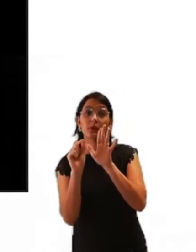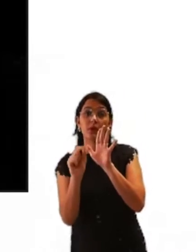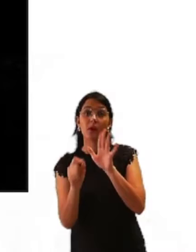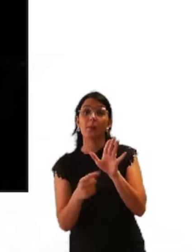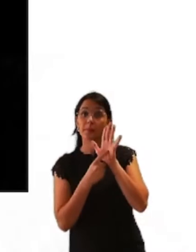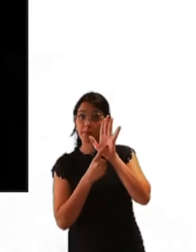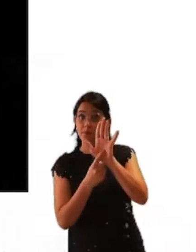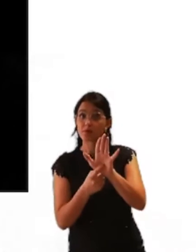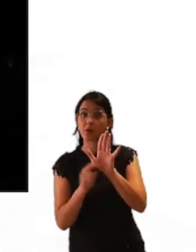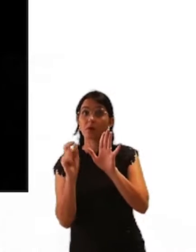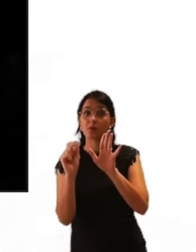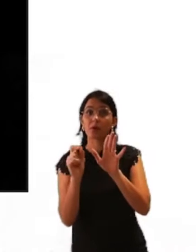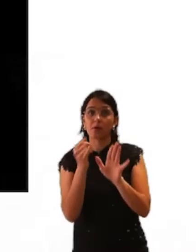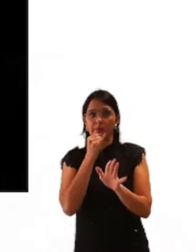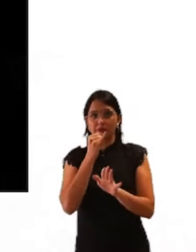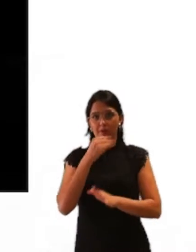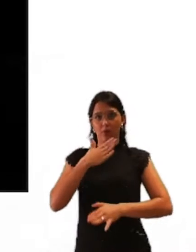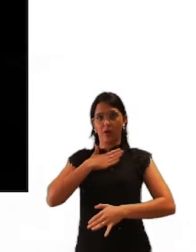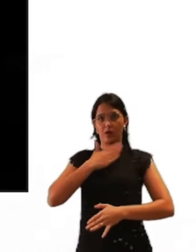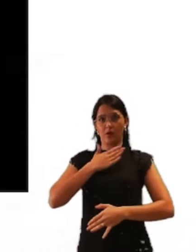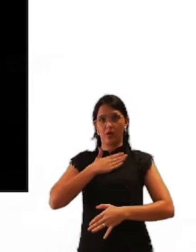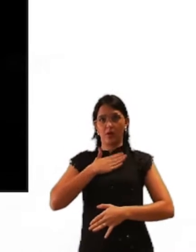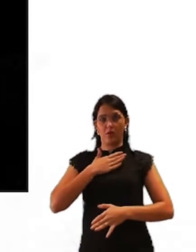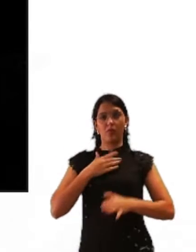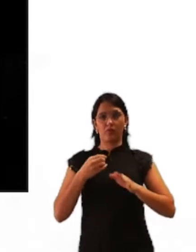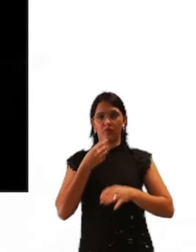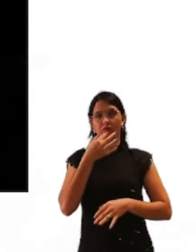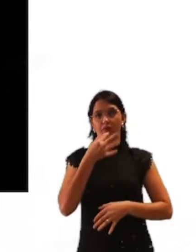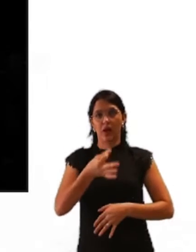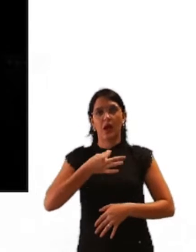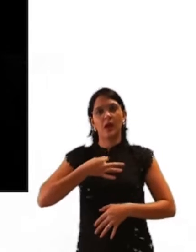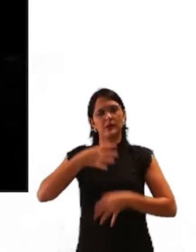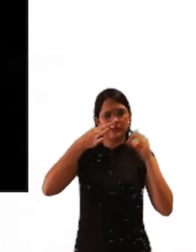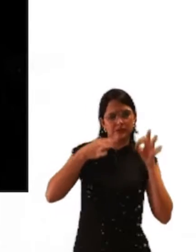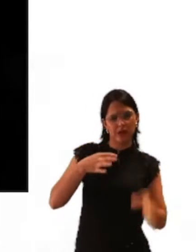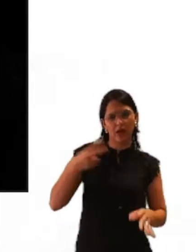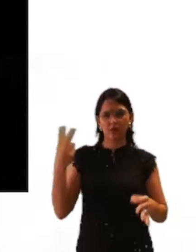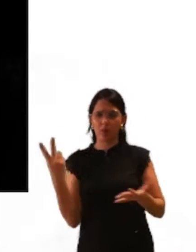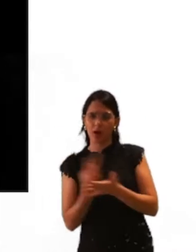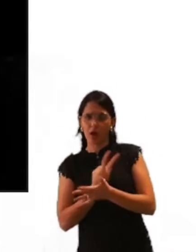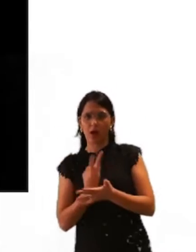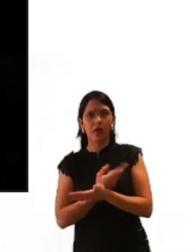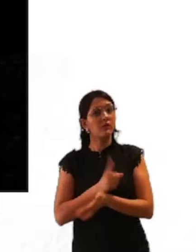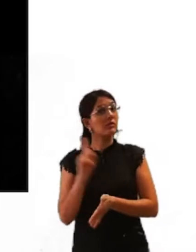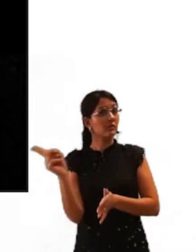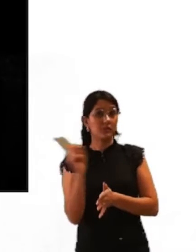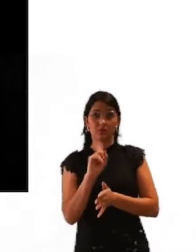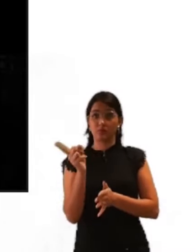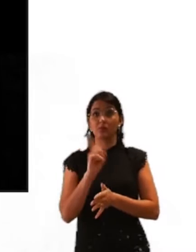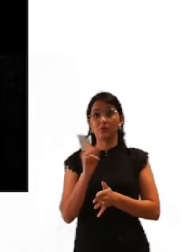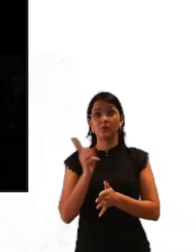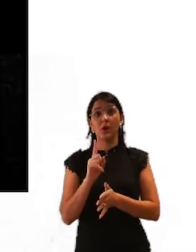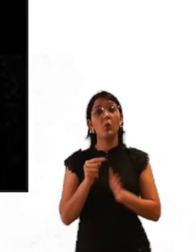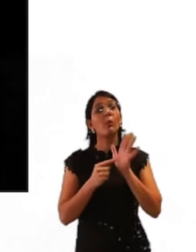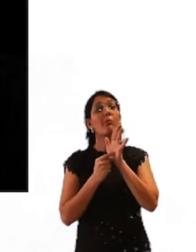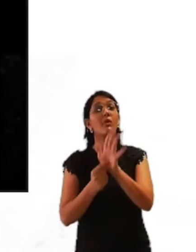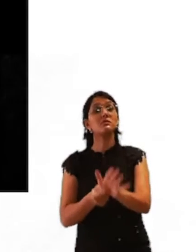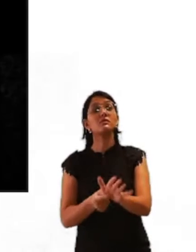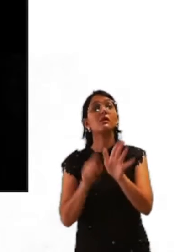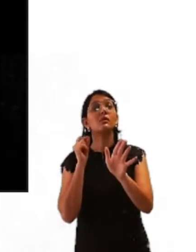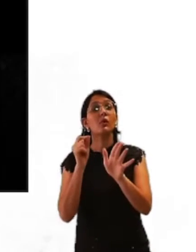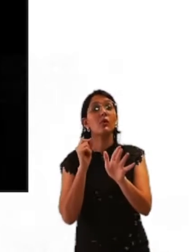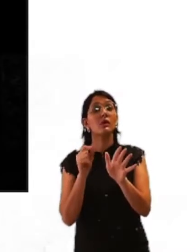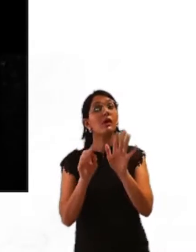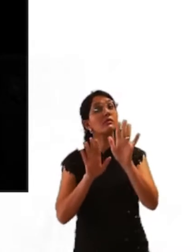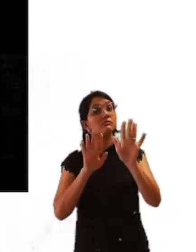é não vou me posicionar aqui e dizer isso está certo, isso está errado. A gente está problematizando aqui, né?